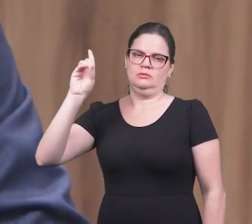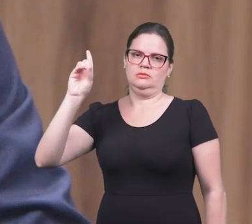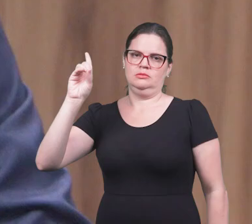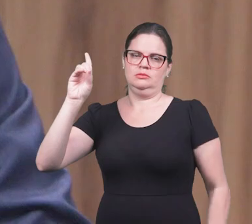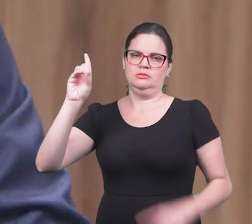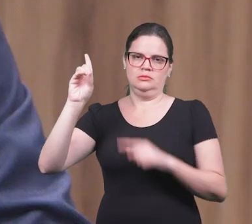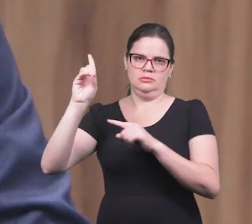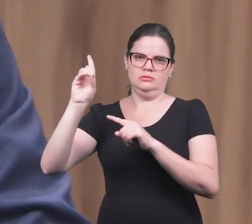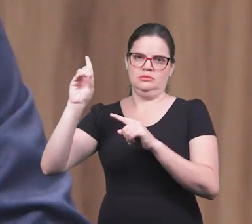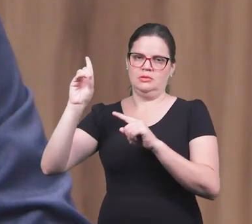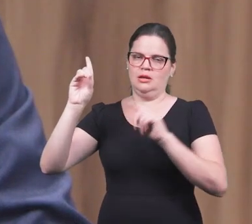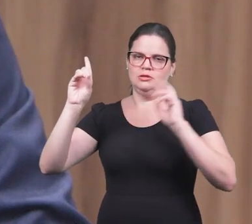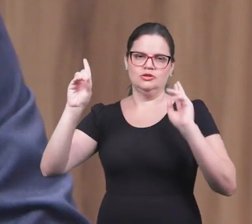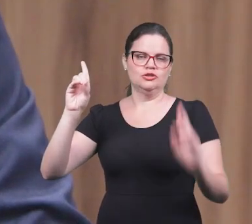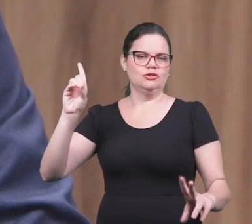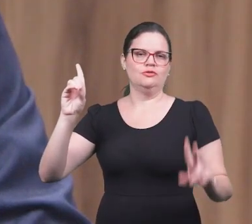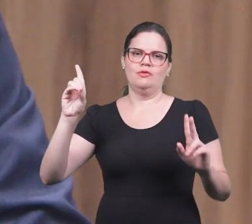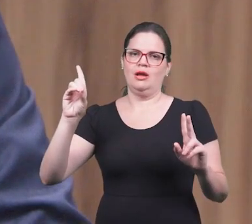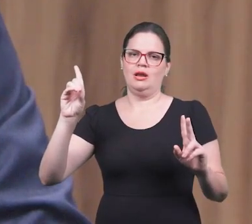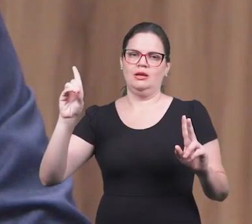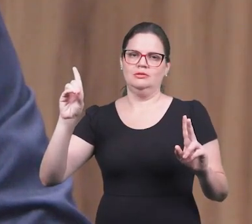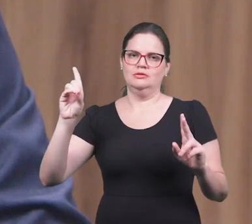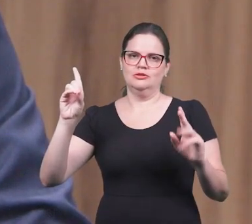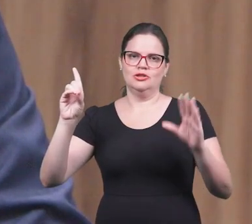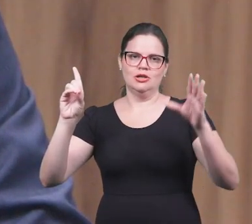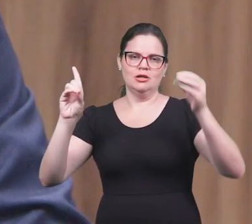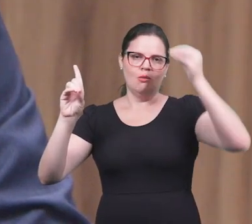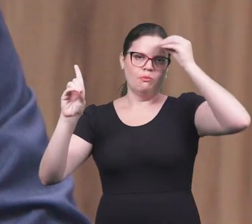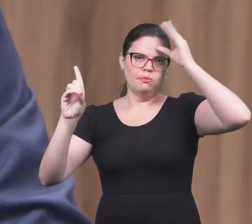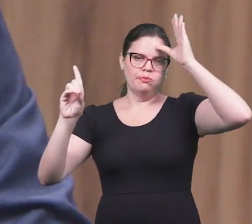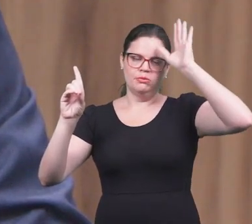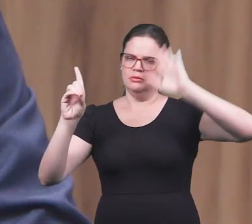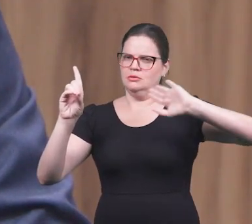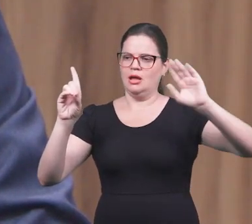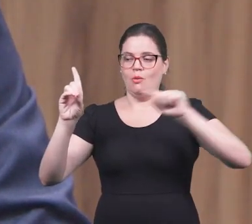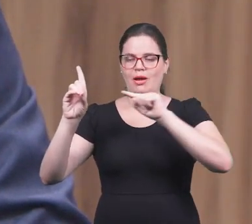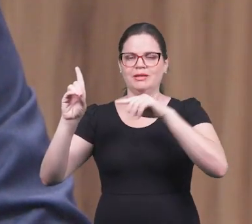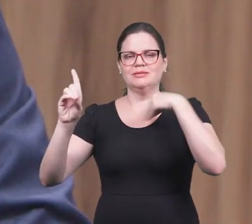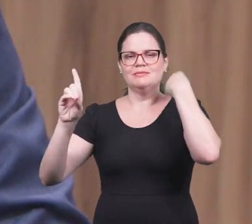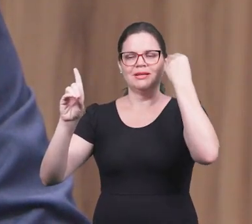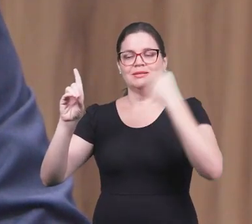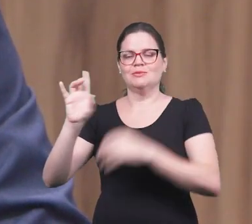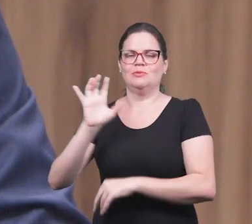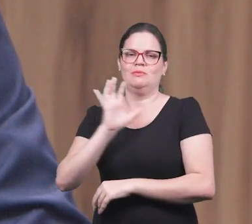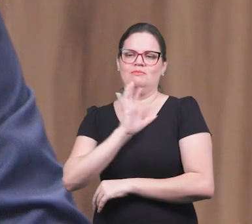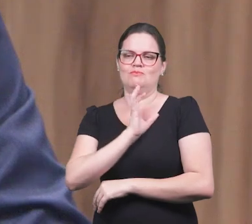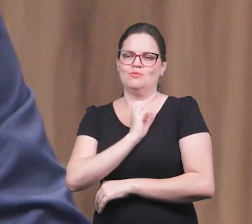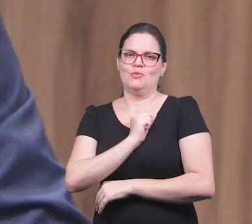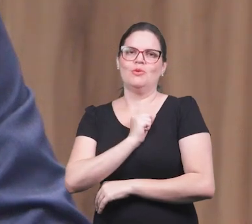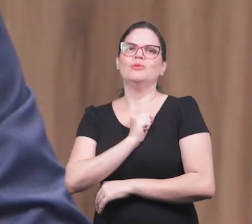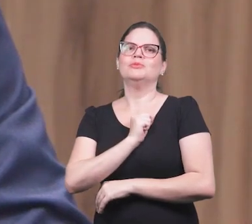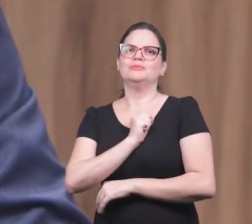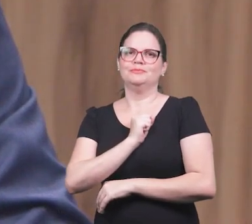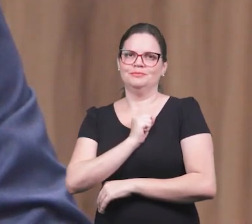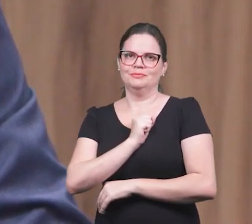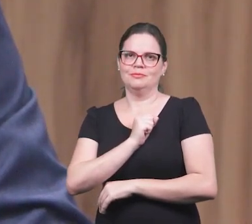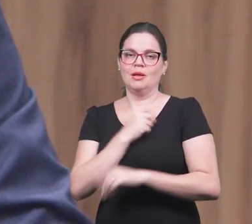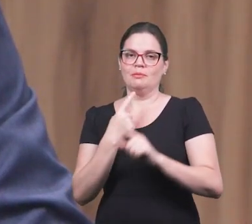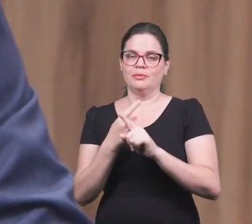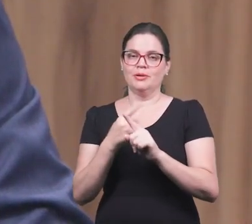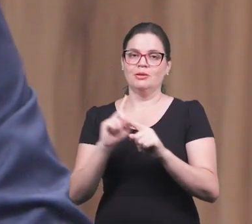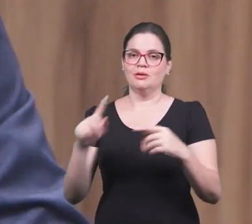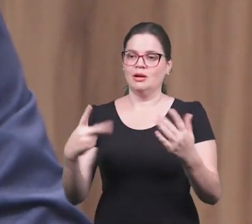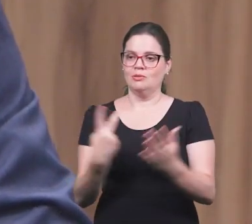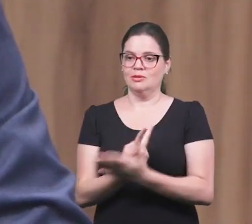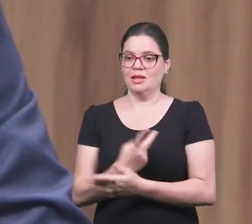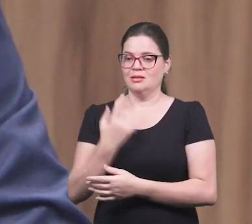ela desvirtua, ela cria vertentes e ela desvia o homem do caminho central, que